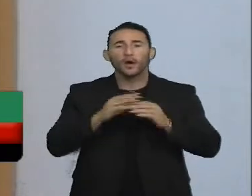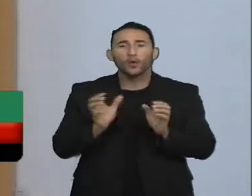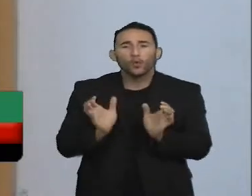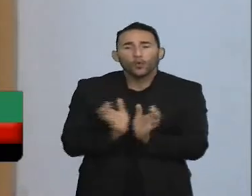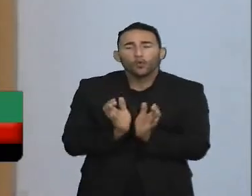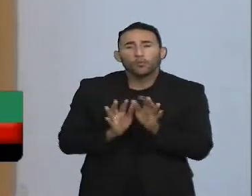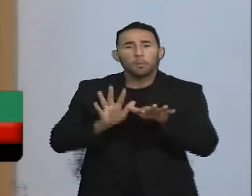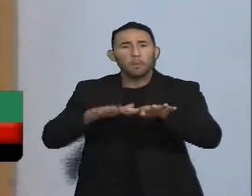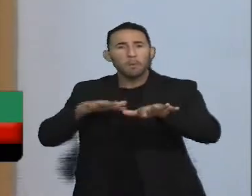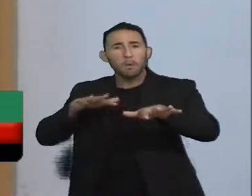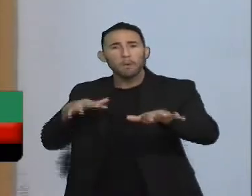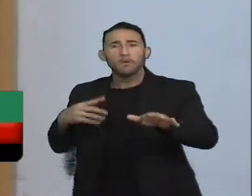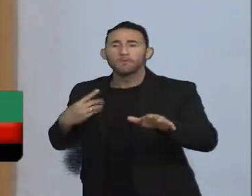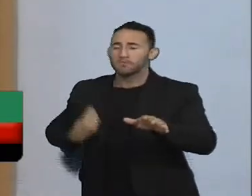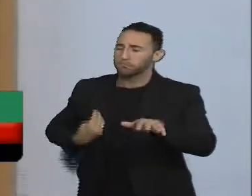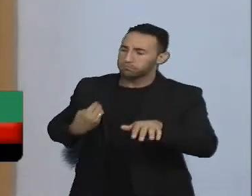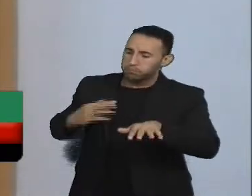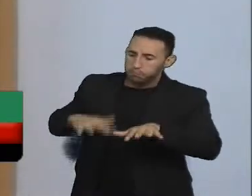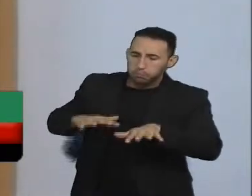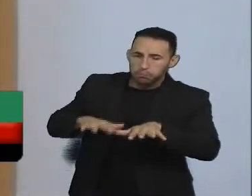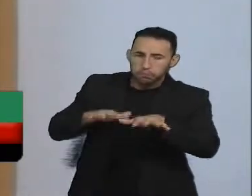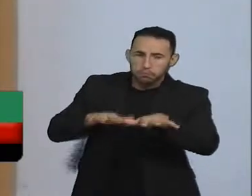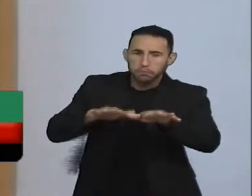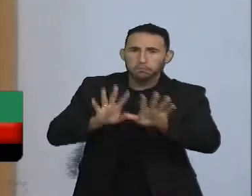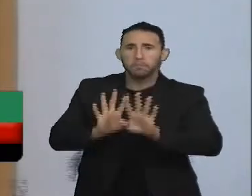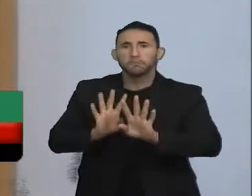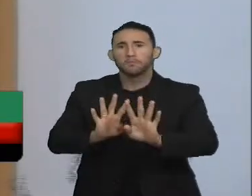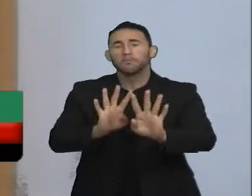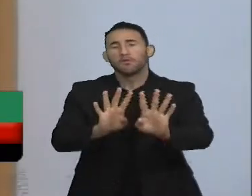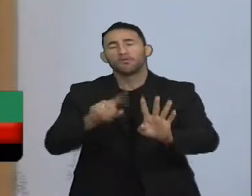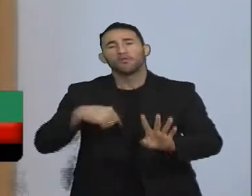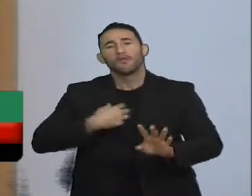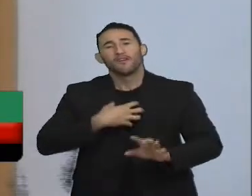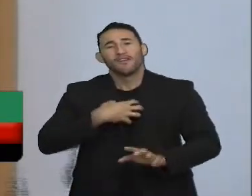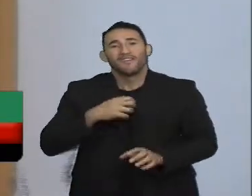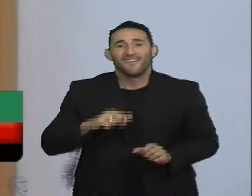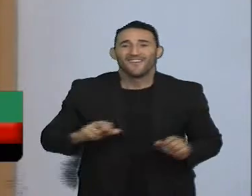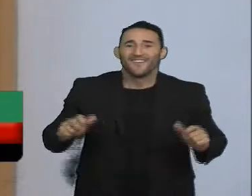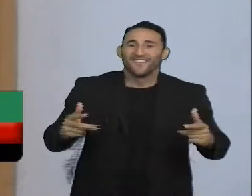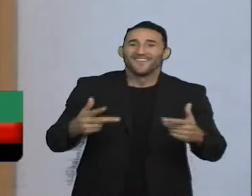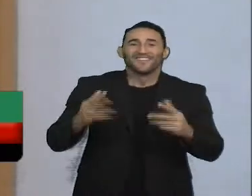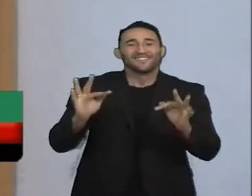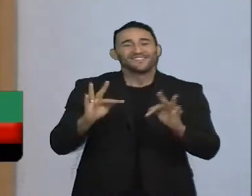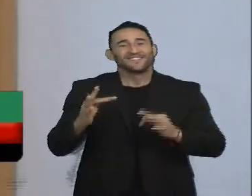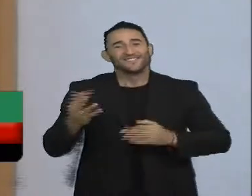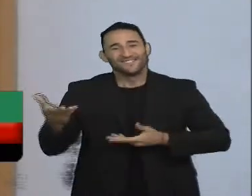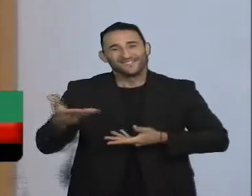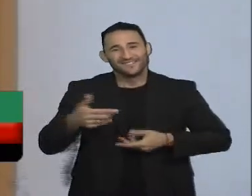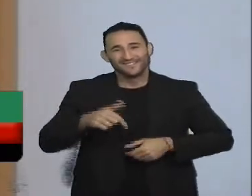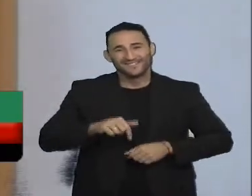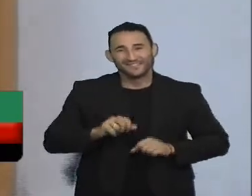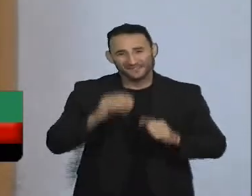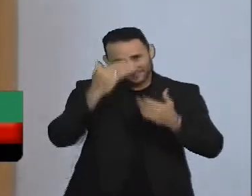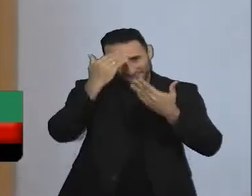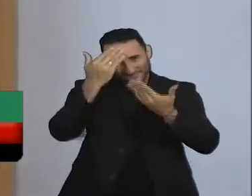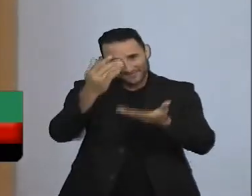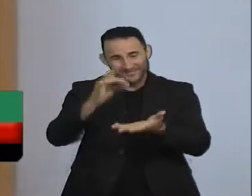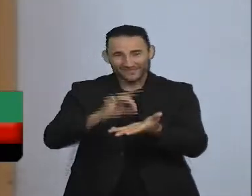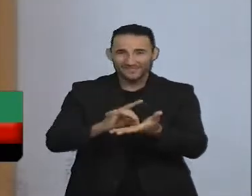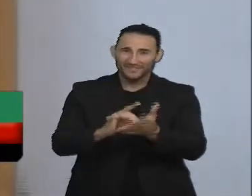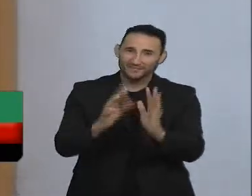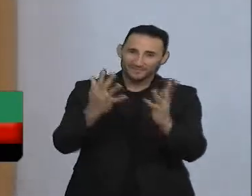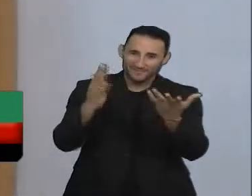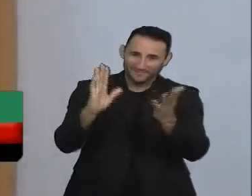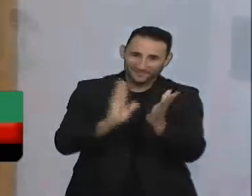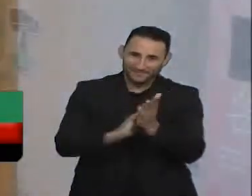fazendo essa romaria, que está fazendo essa peregrinação. Muito alegre a nossa casa de receber vocês. Muito obrigado, gente. Parabéns pelo grande